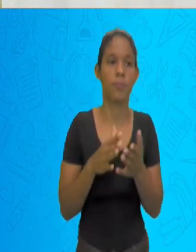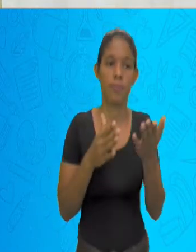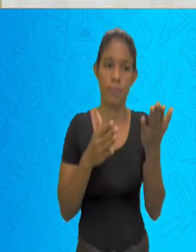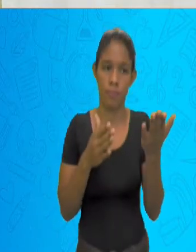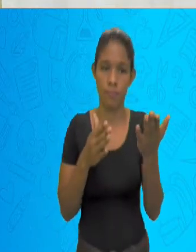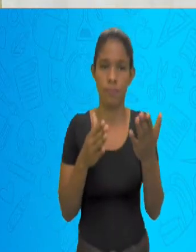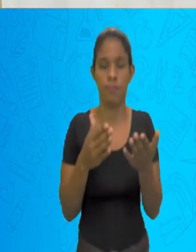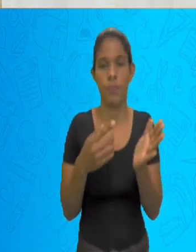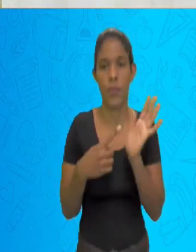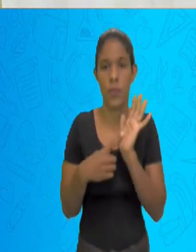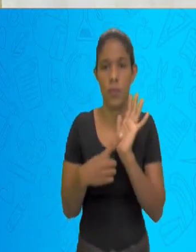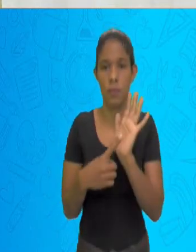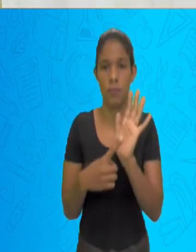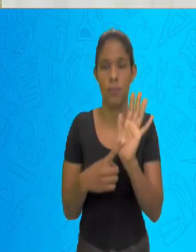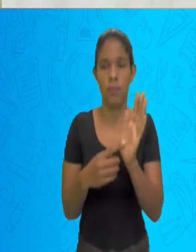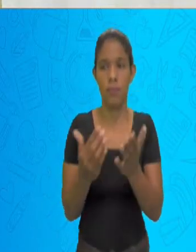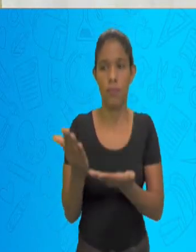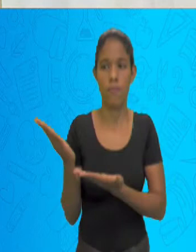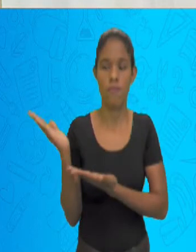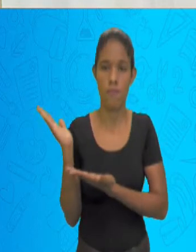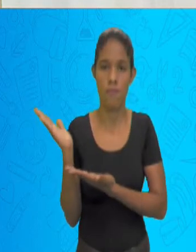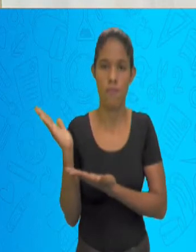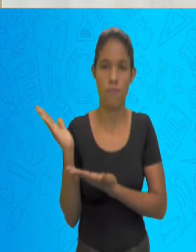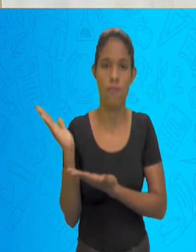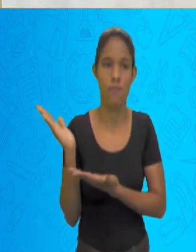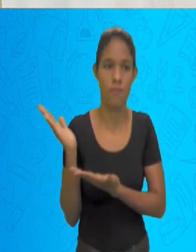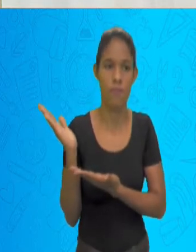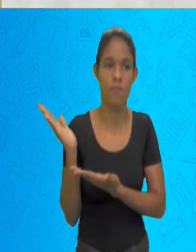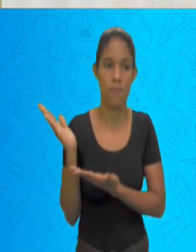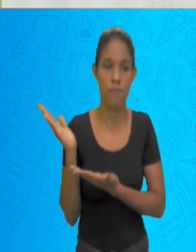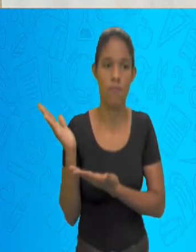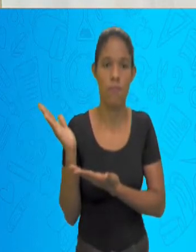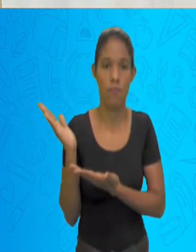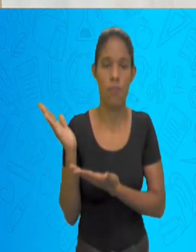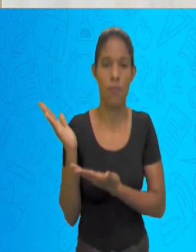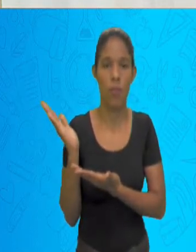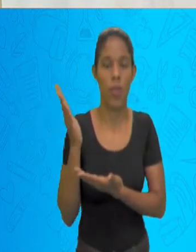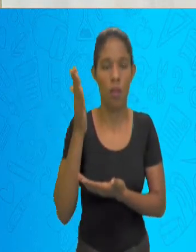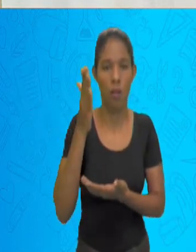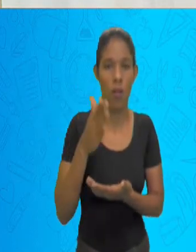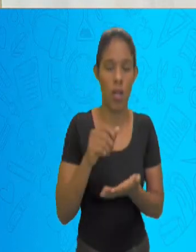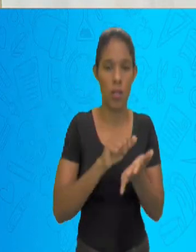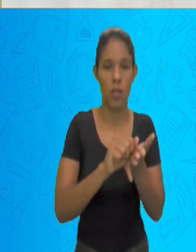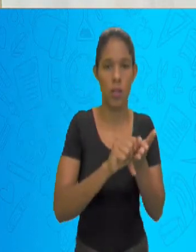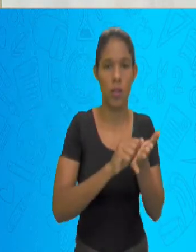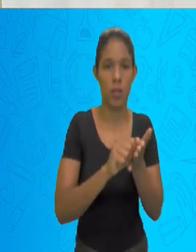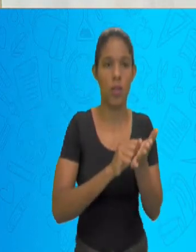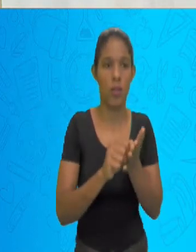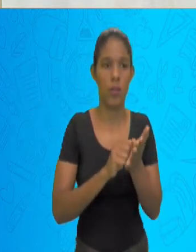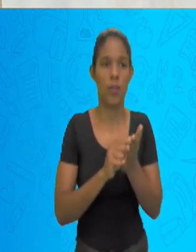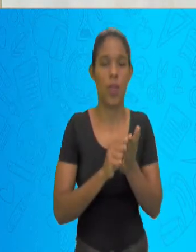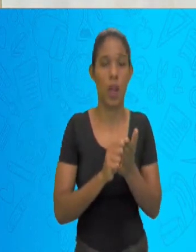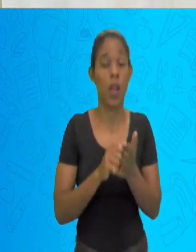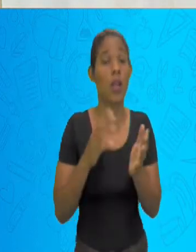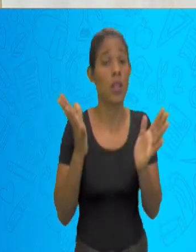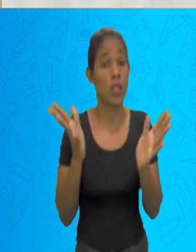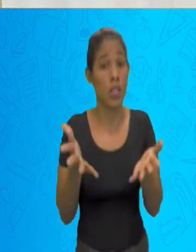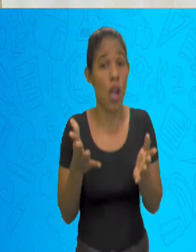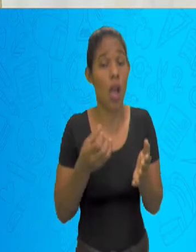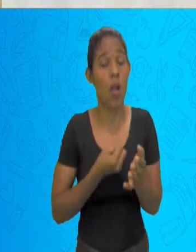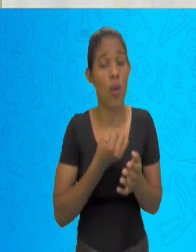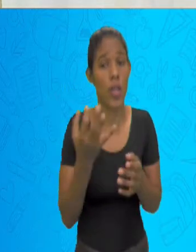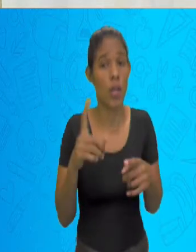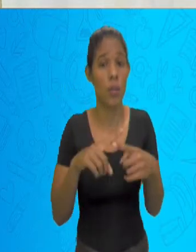Então, colori aqui uma face, ok? Nós contamos, mas nós vamos contar novamente.